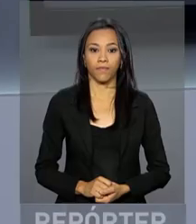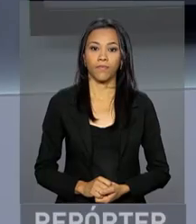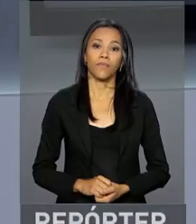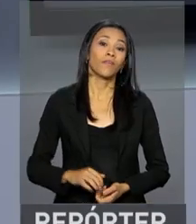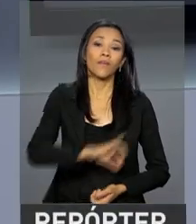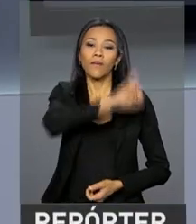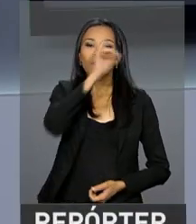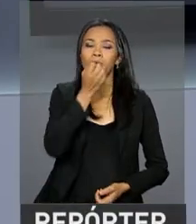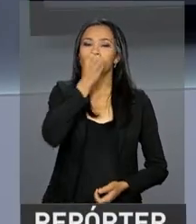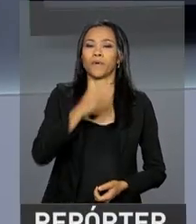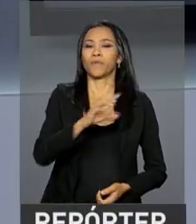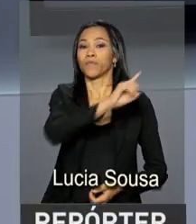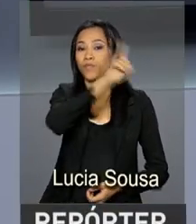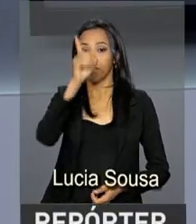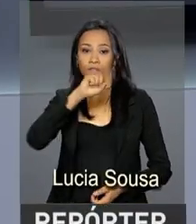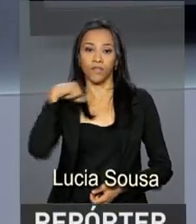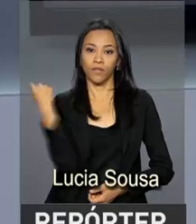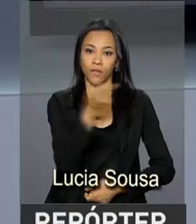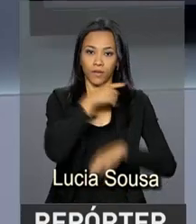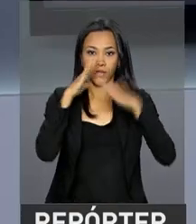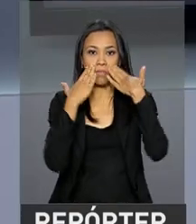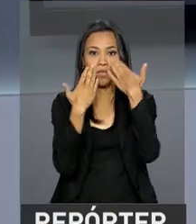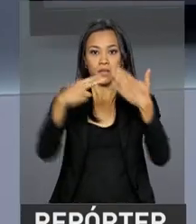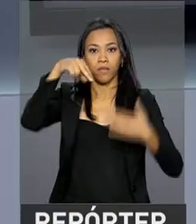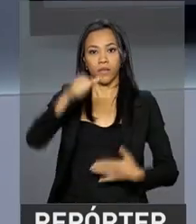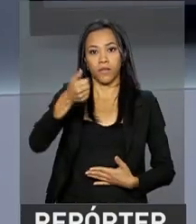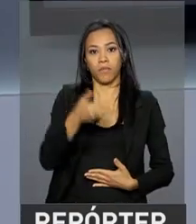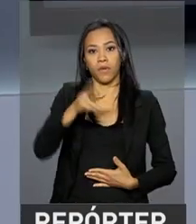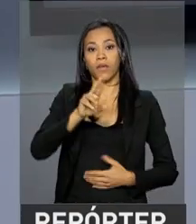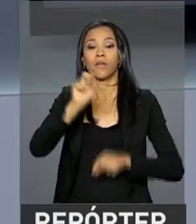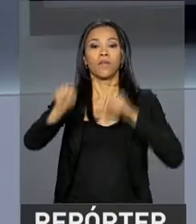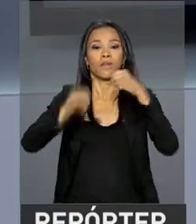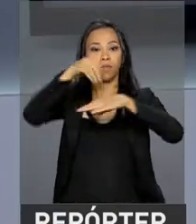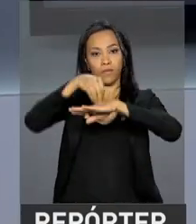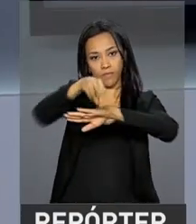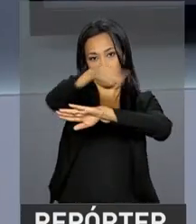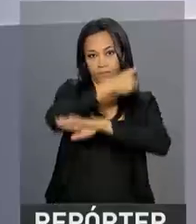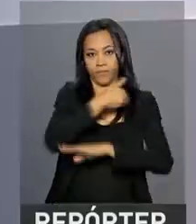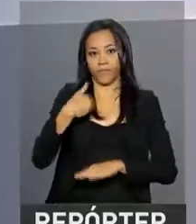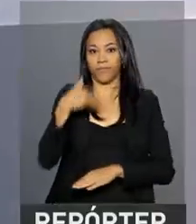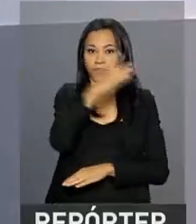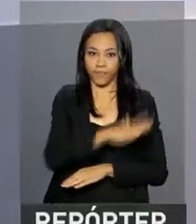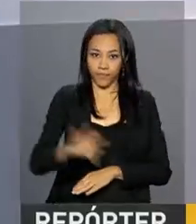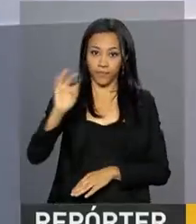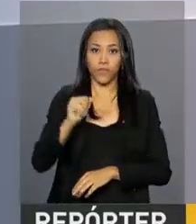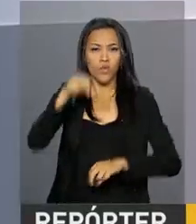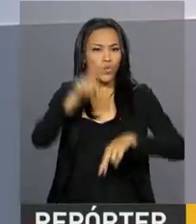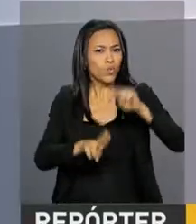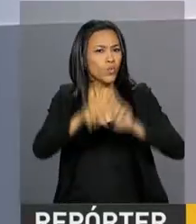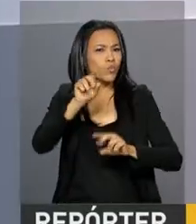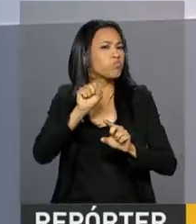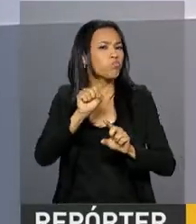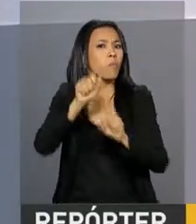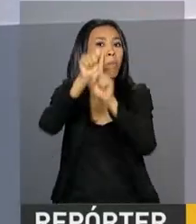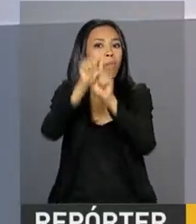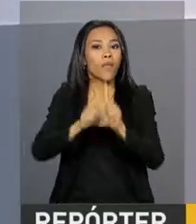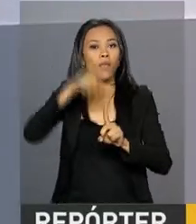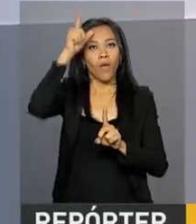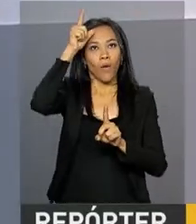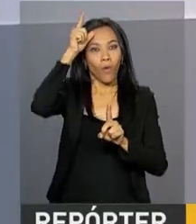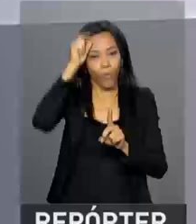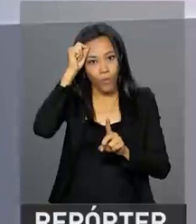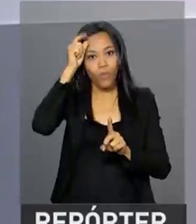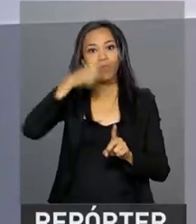Olá, bom dia. Estamos de volta com o repórter NBR e as notícias do governo federal. Junho deve ser um mês de alívio para o bolso